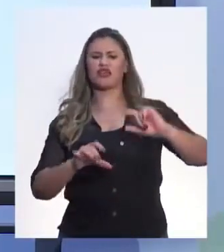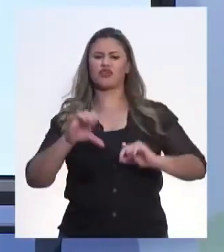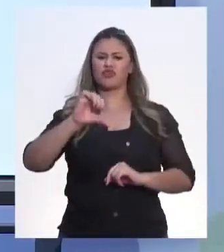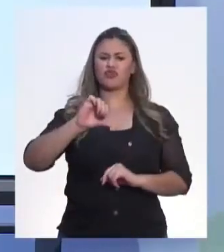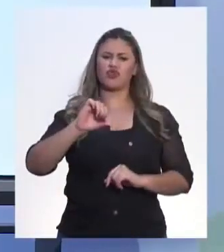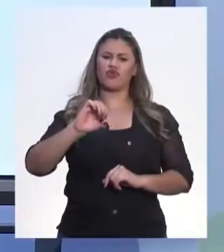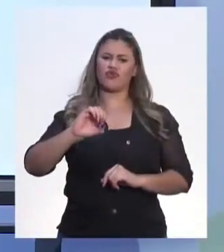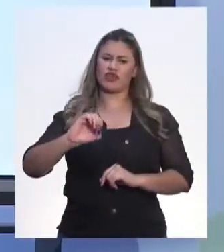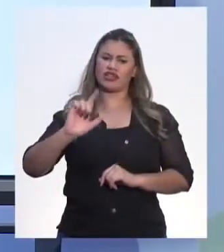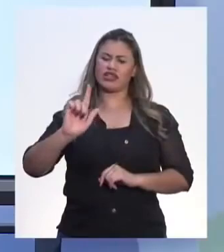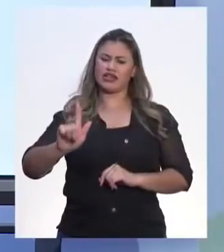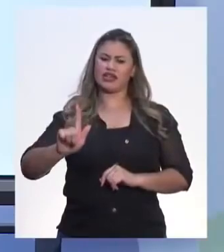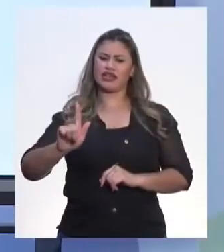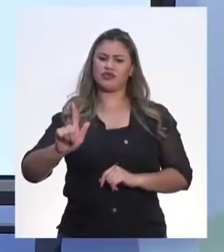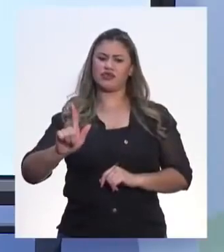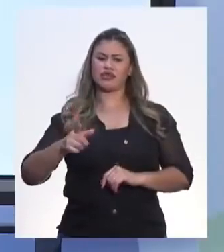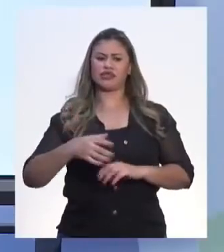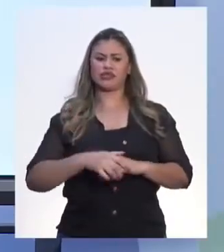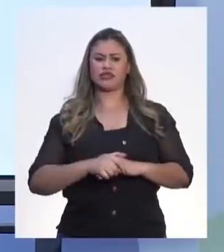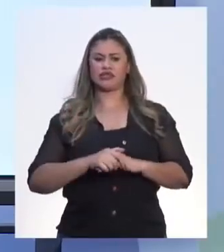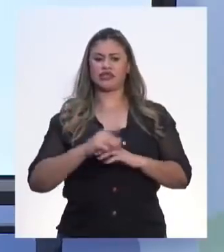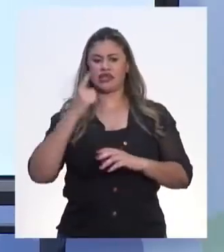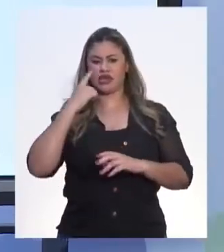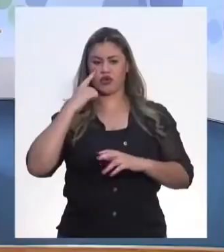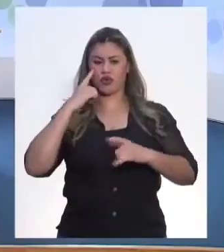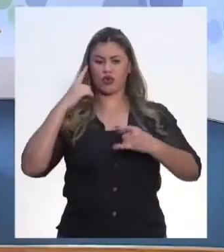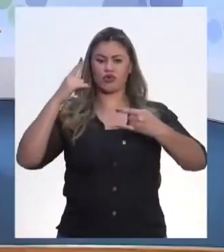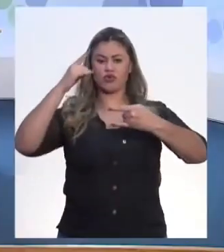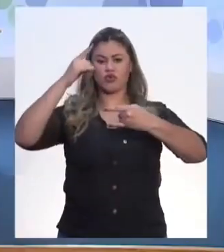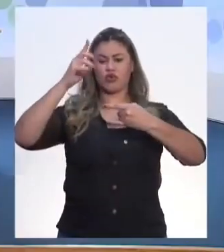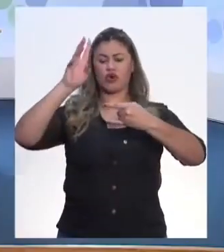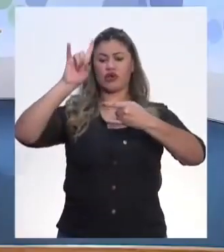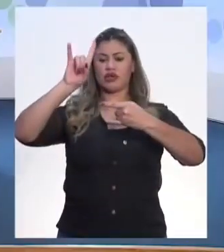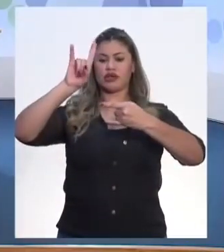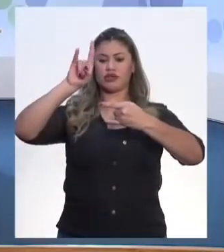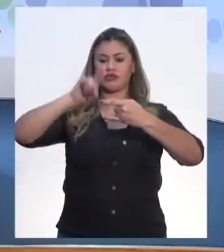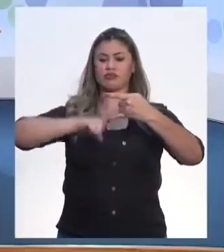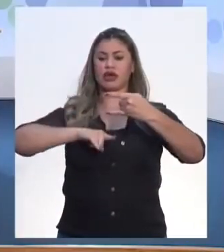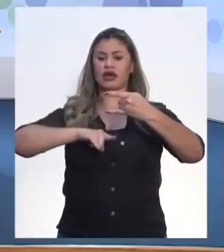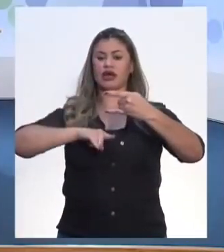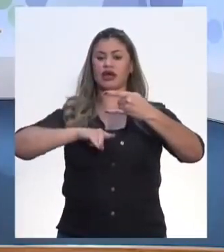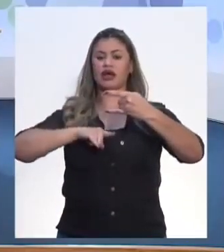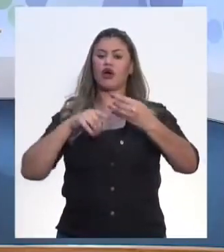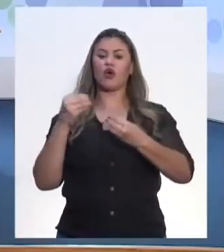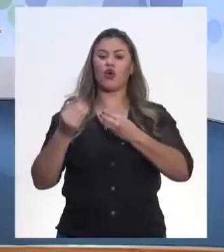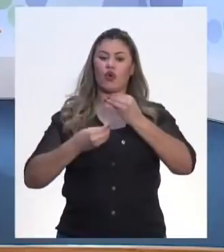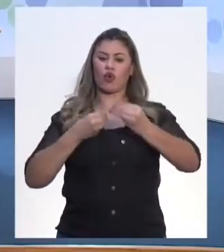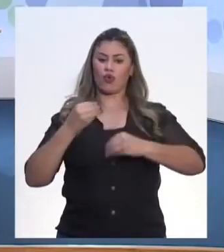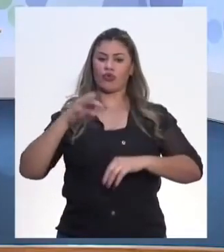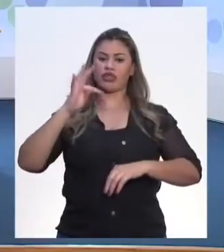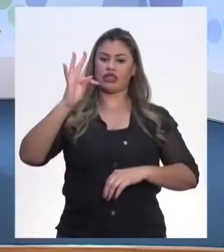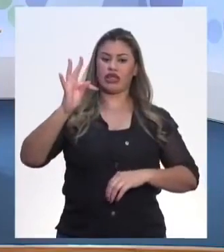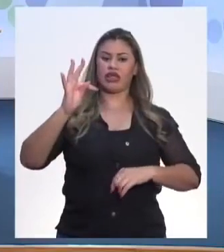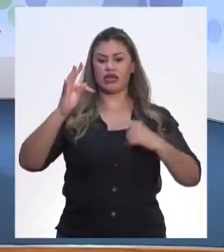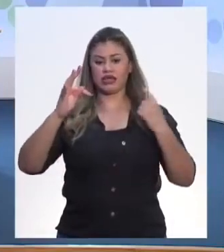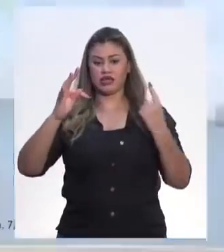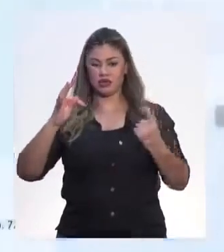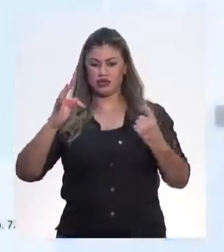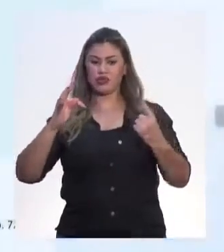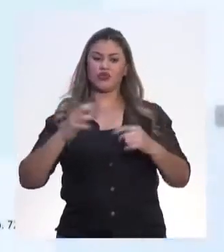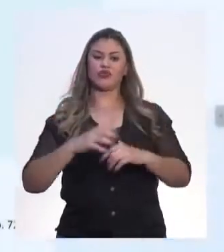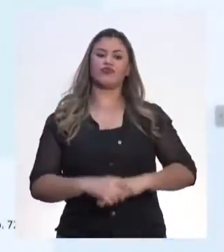90 graus, essa imagem, e eu tenho que olhar entre as paralelas T e U. Eu tenho que olhar essas duas aí